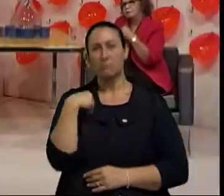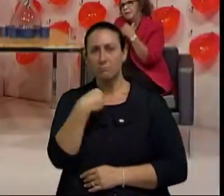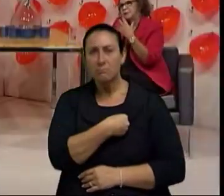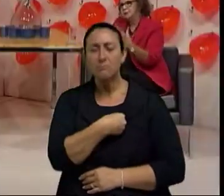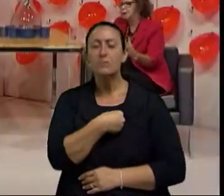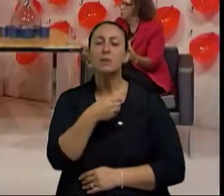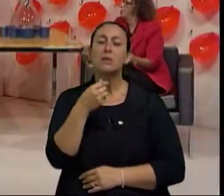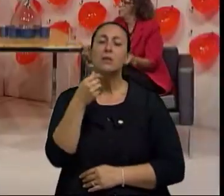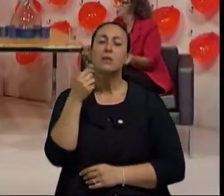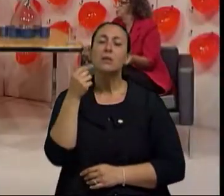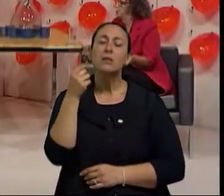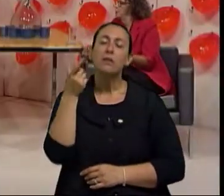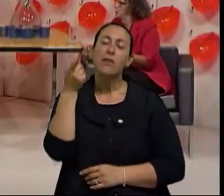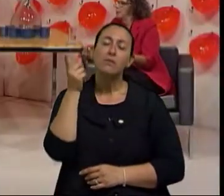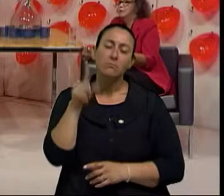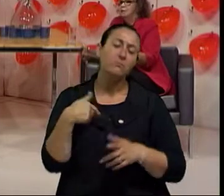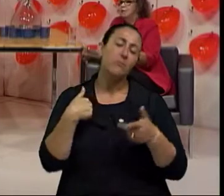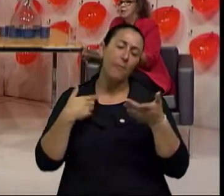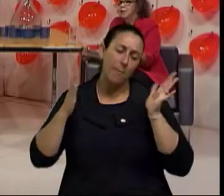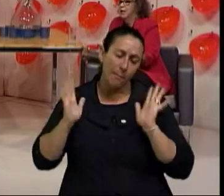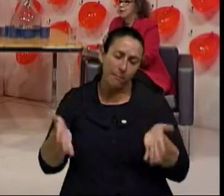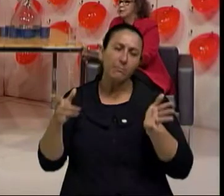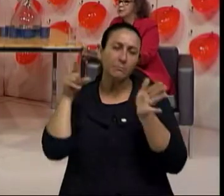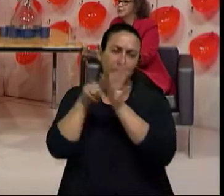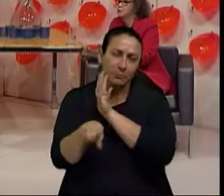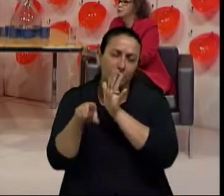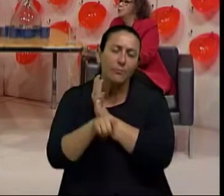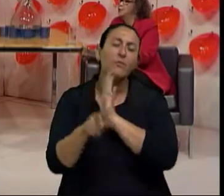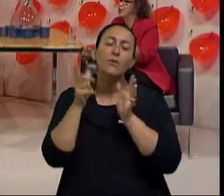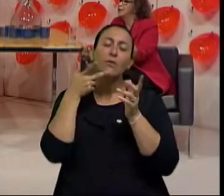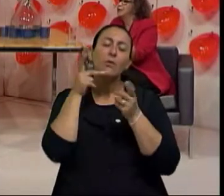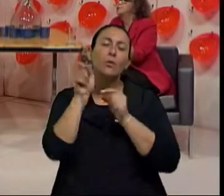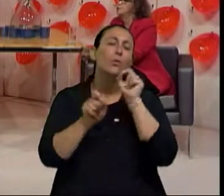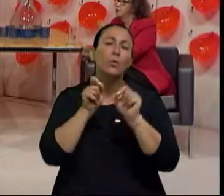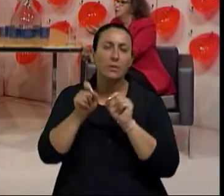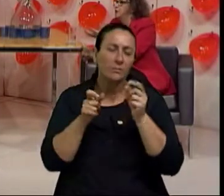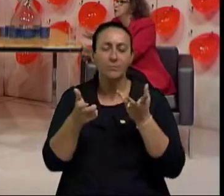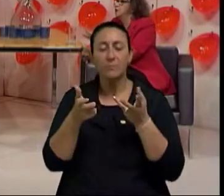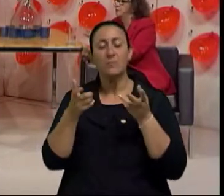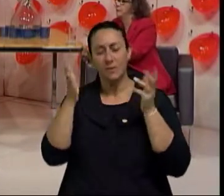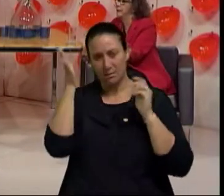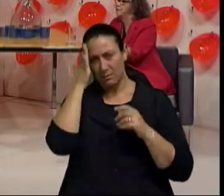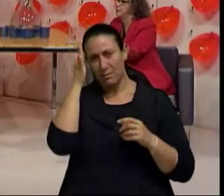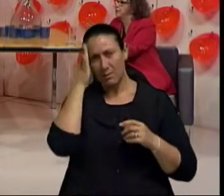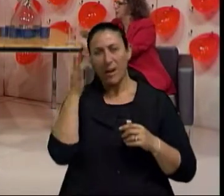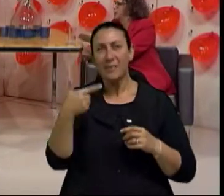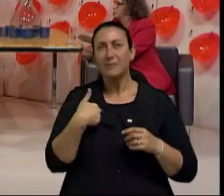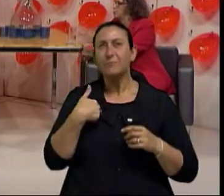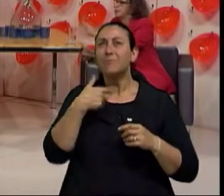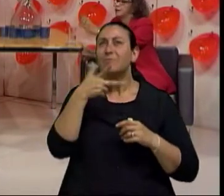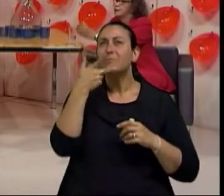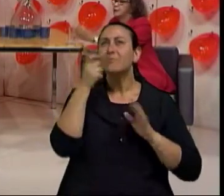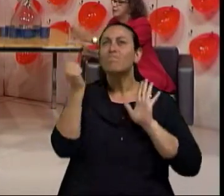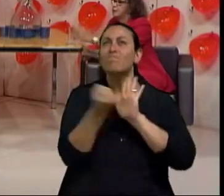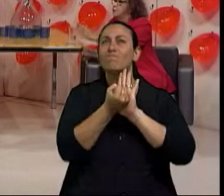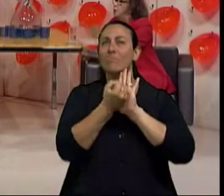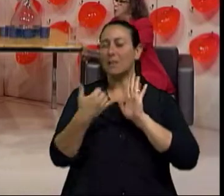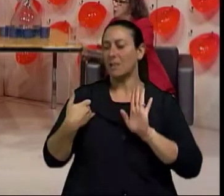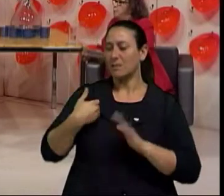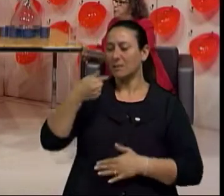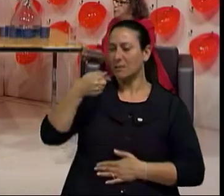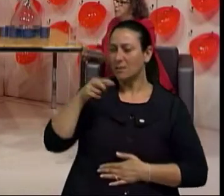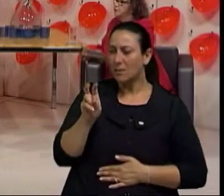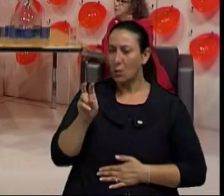já nesse primeiro bloco do programa falamos essa questão do até do estigma, eu usei a palavra da idade, tem